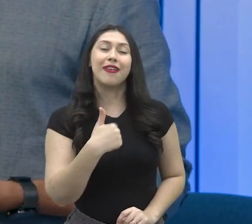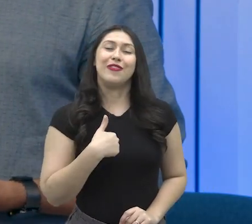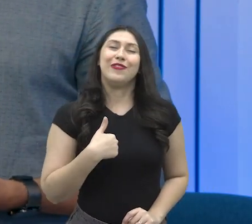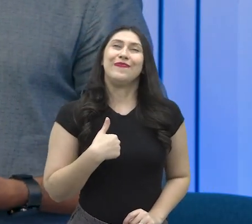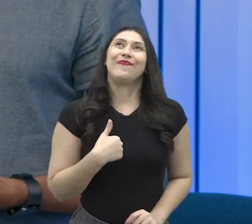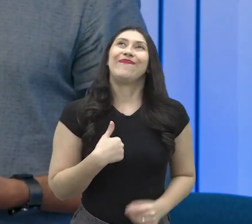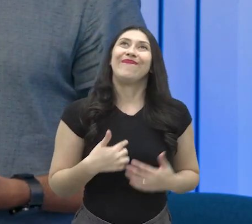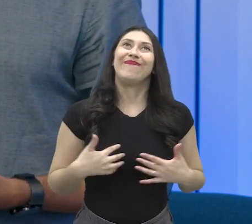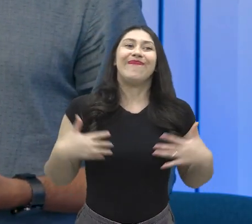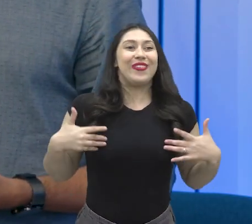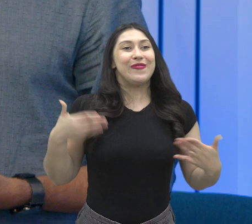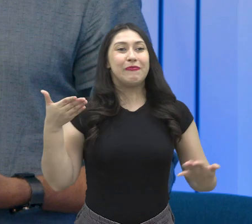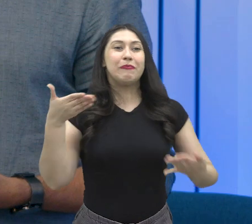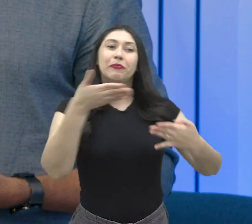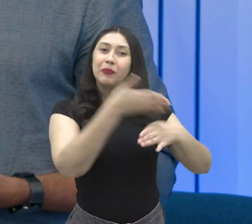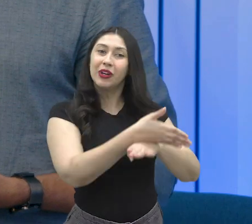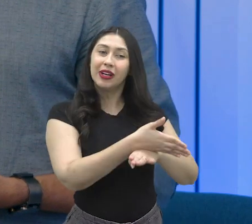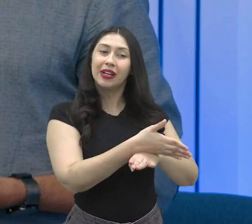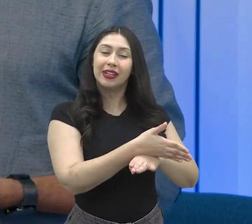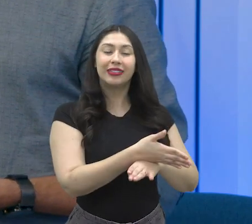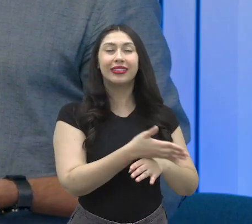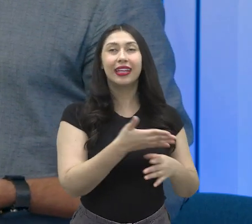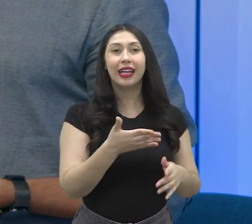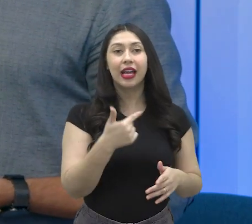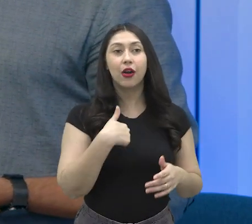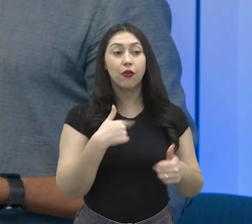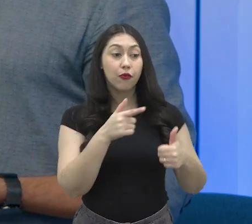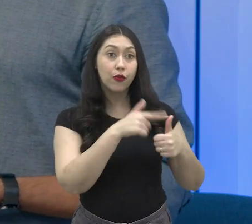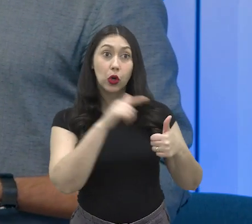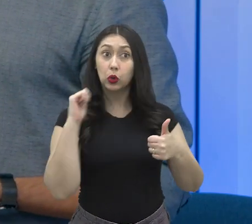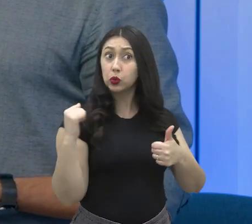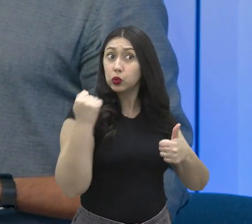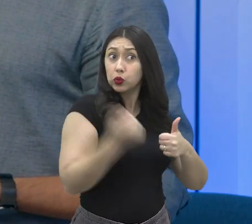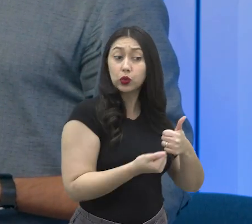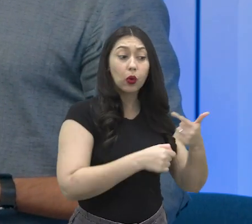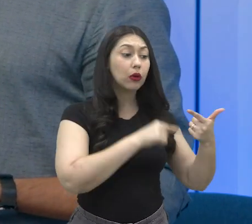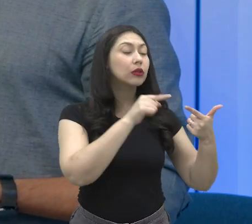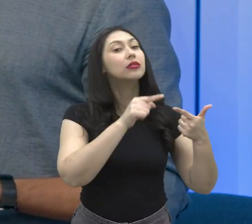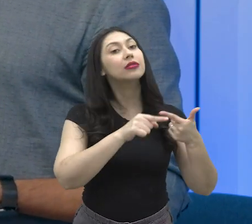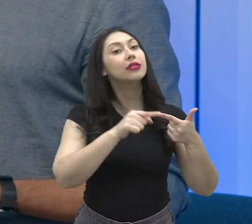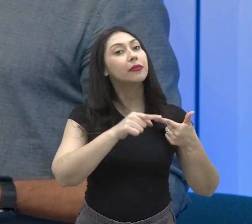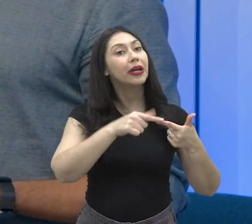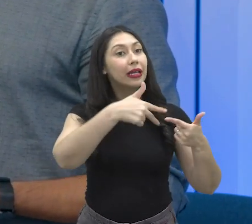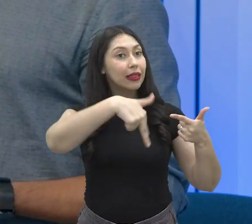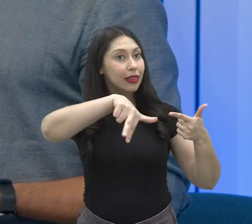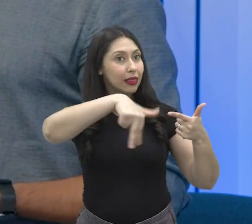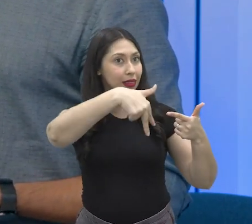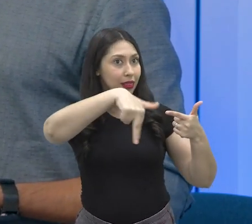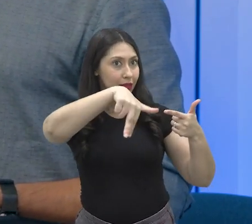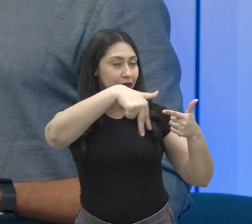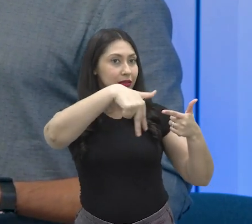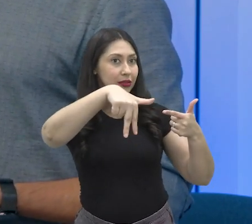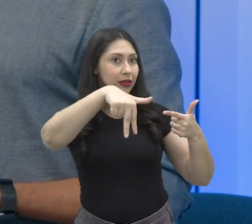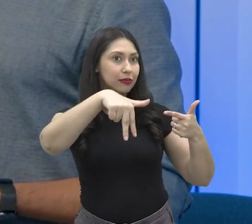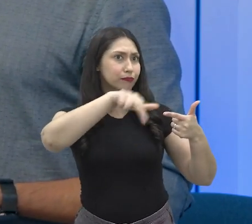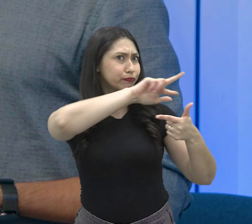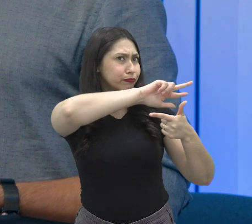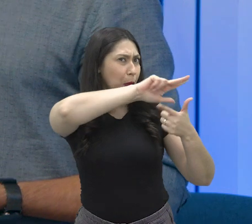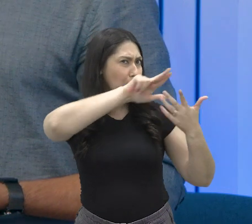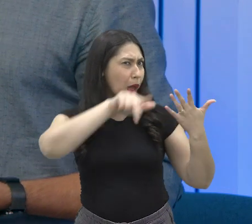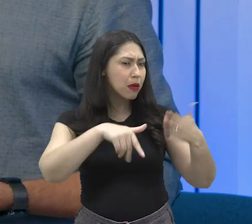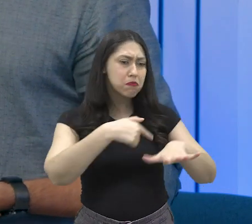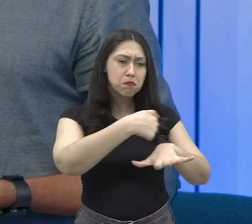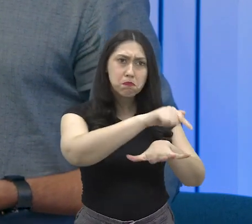Essa reportagem que eu tive o prazer de fazer, eu fui a gente viu ali uma aula de judô e também